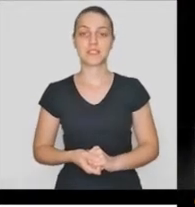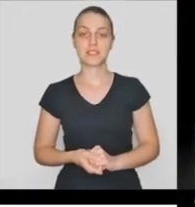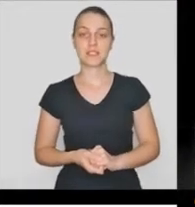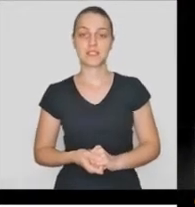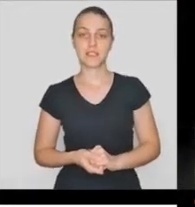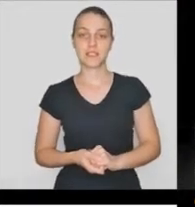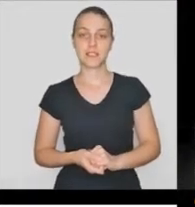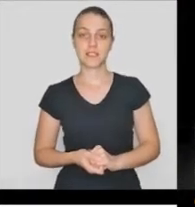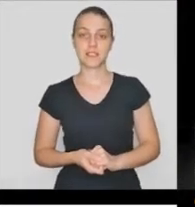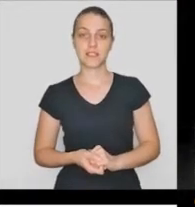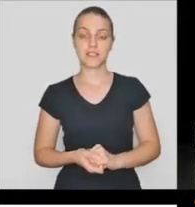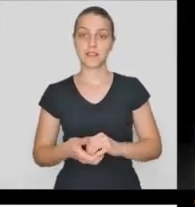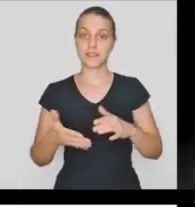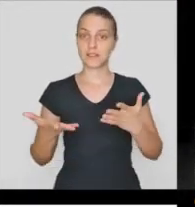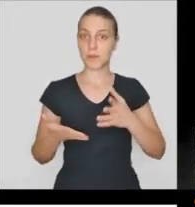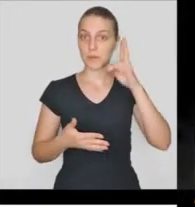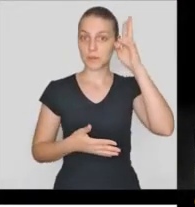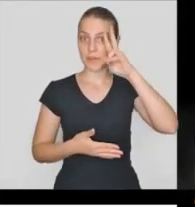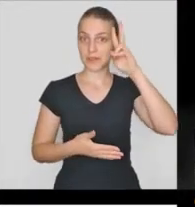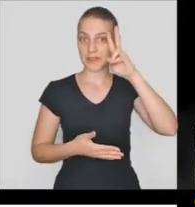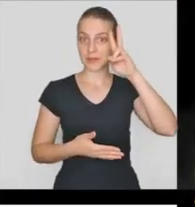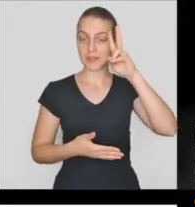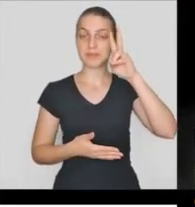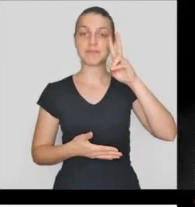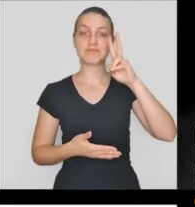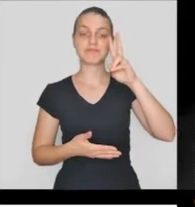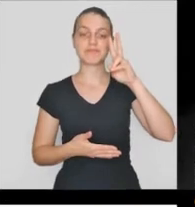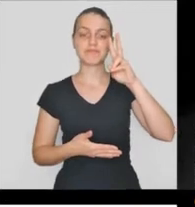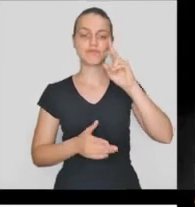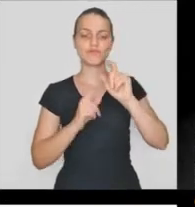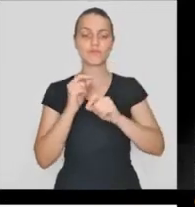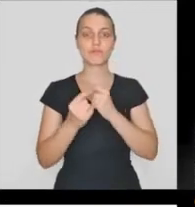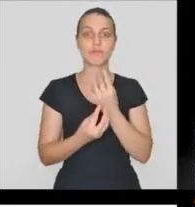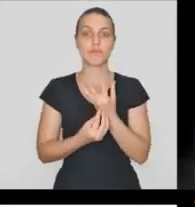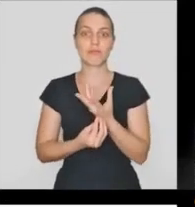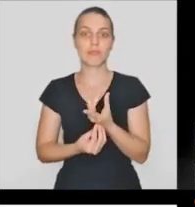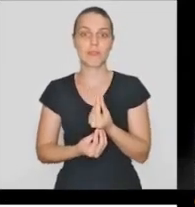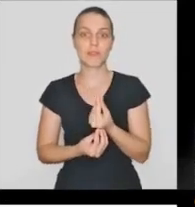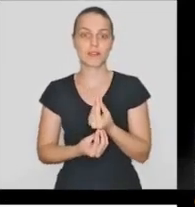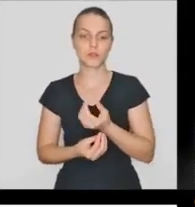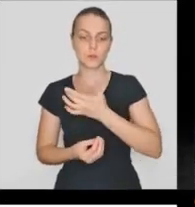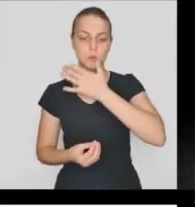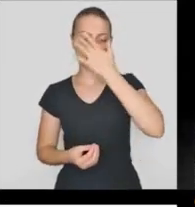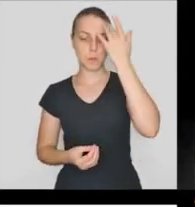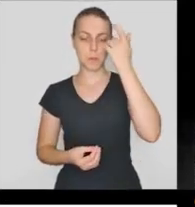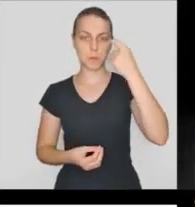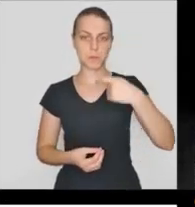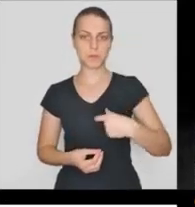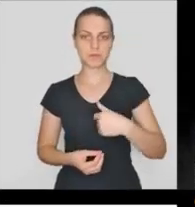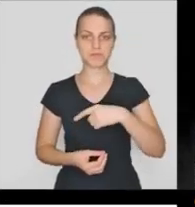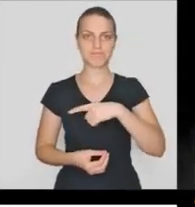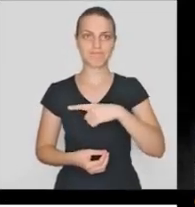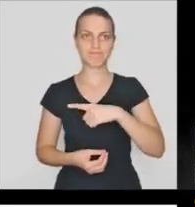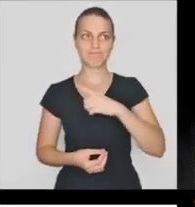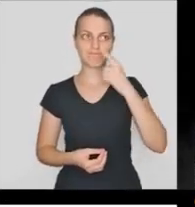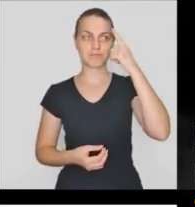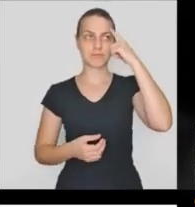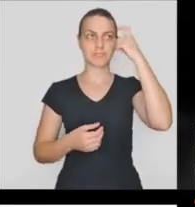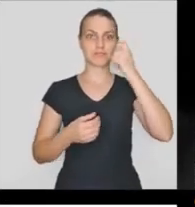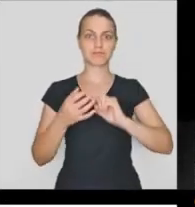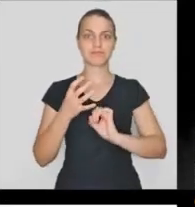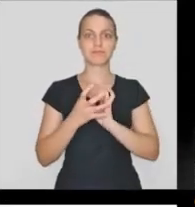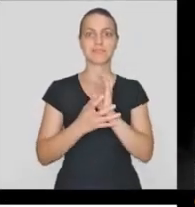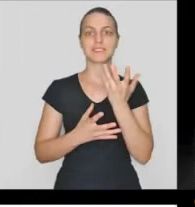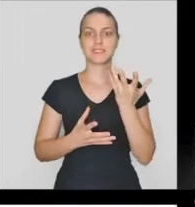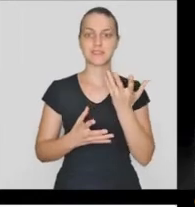primeiro, relembrando, é aquela expressão da criatividade de uma pessoa, o artista, né? Toda